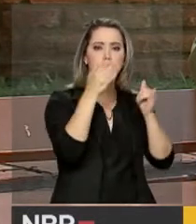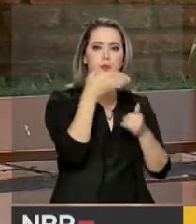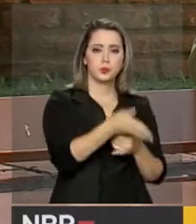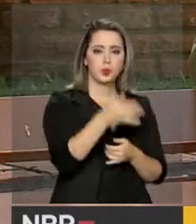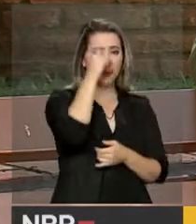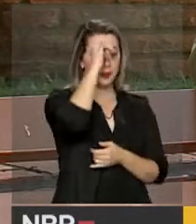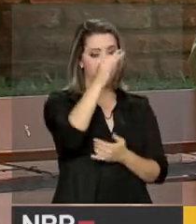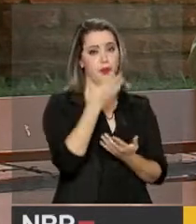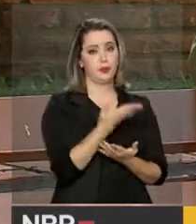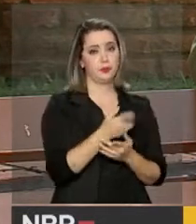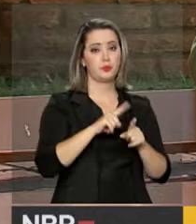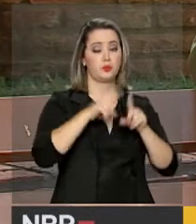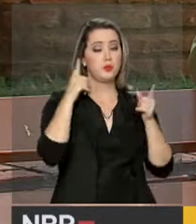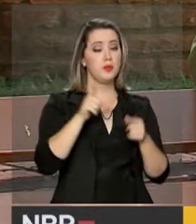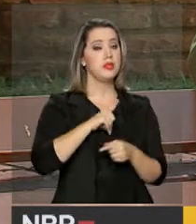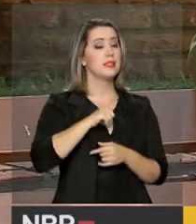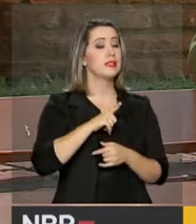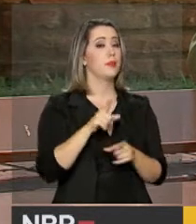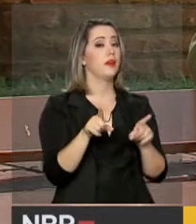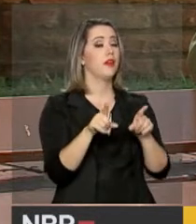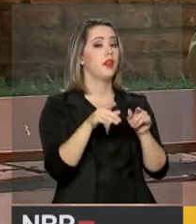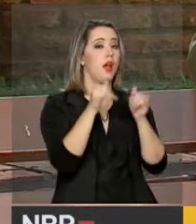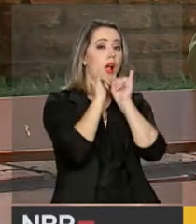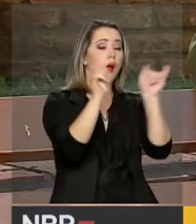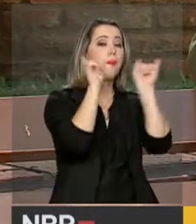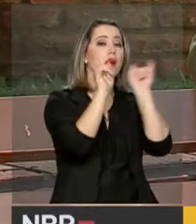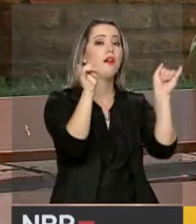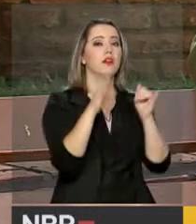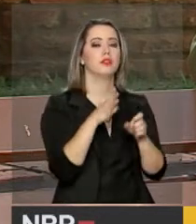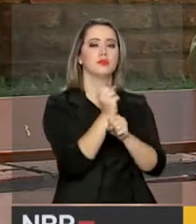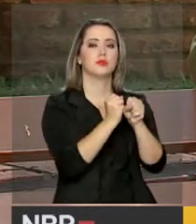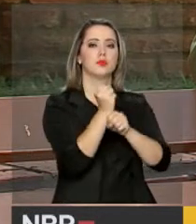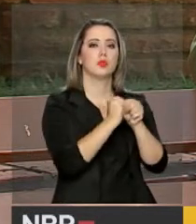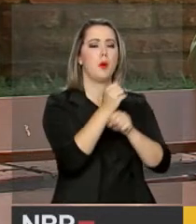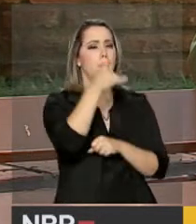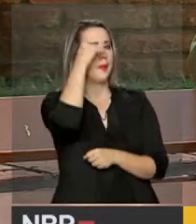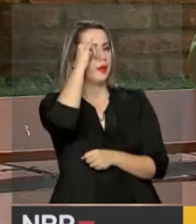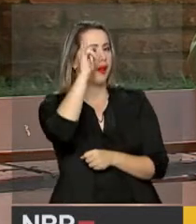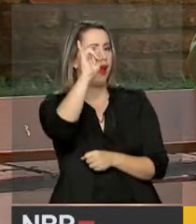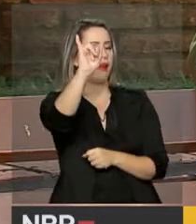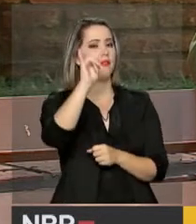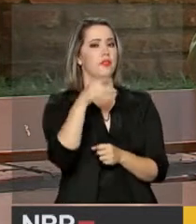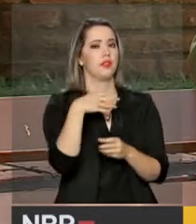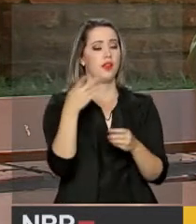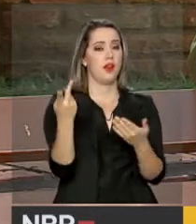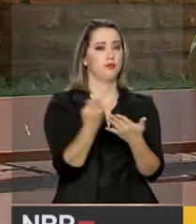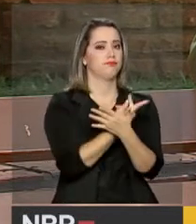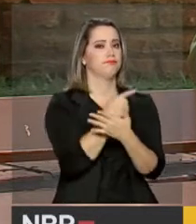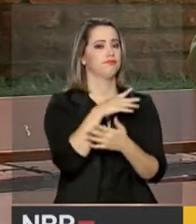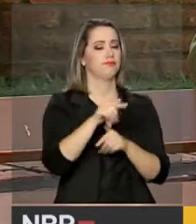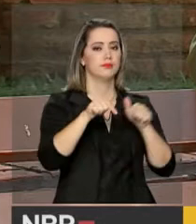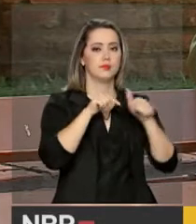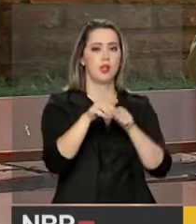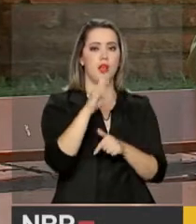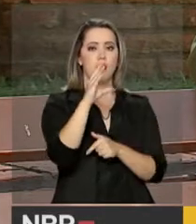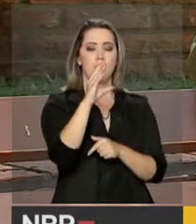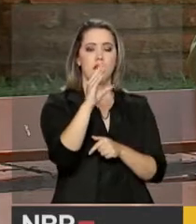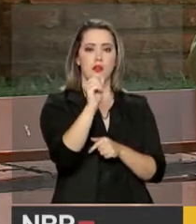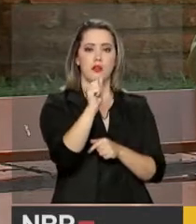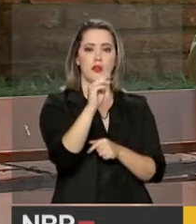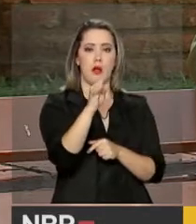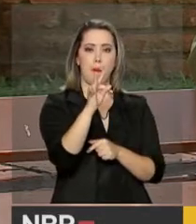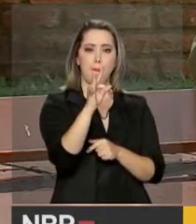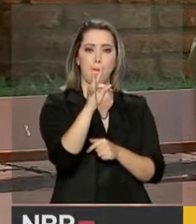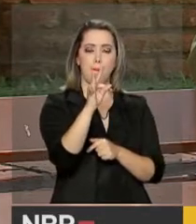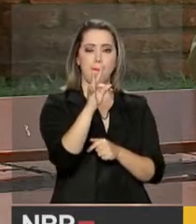a campanha anual que a gente tem chama Campanha Nacional de Prevenção de Acidentes de Trabalho, a CAMPAT. A Campate acontece todo